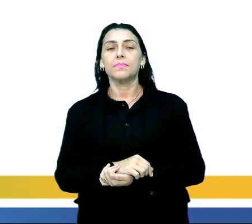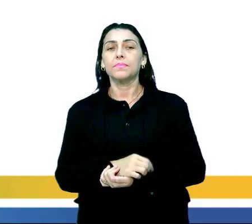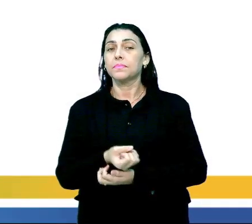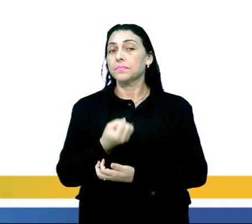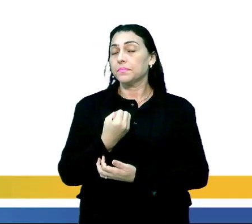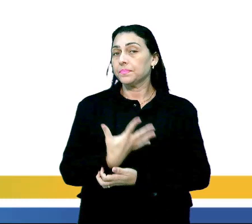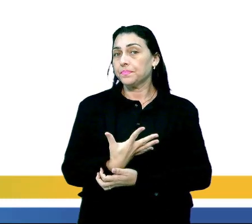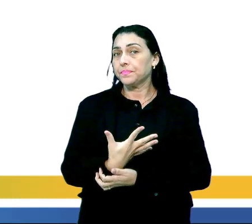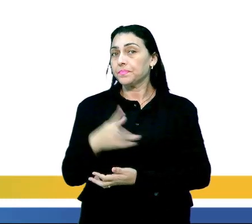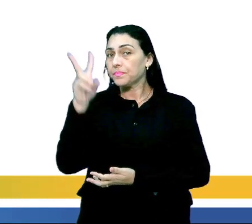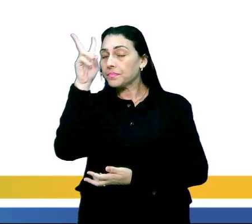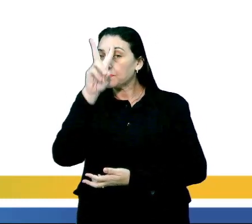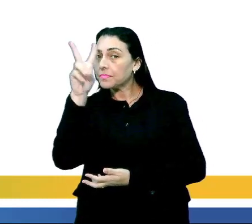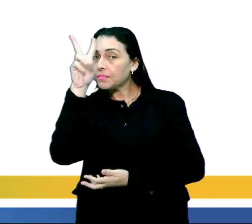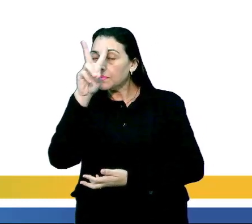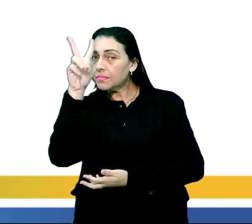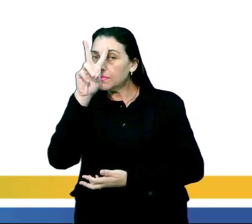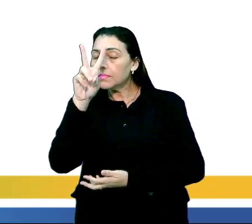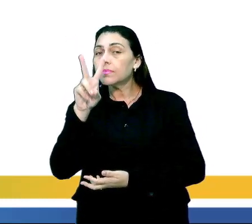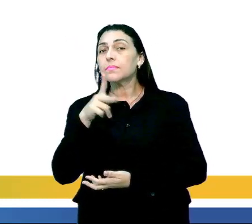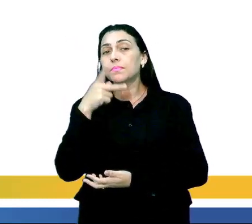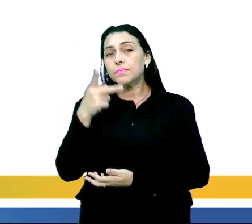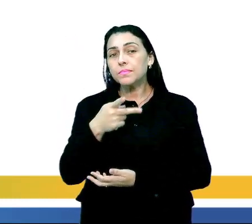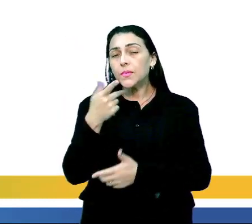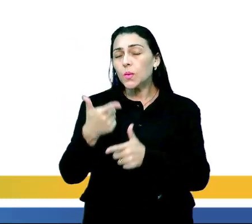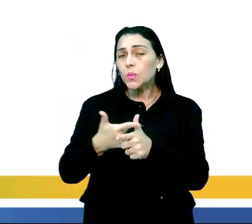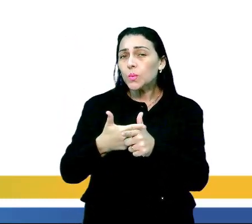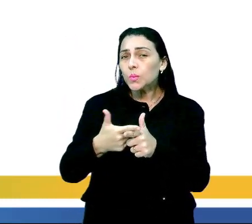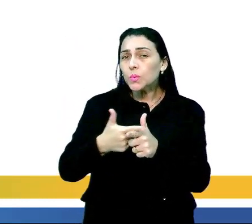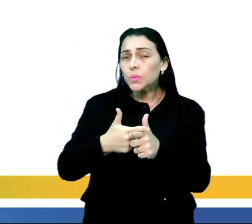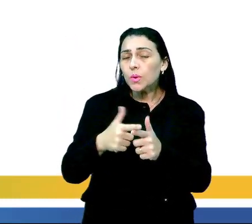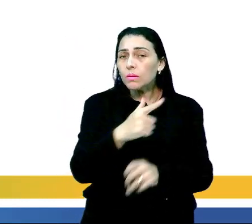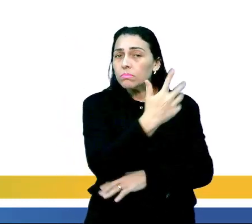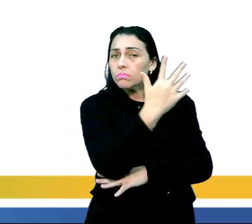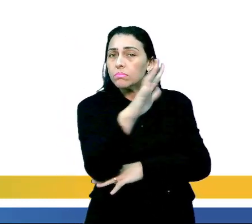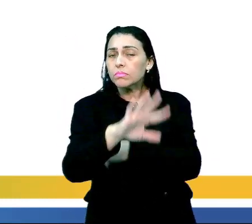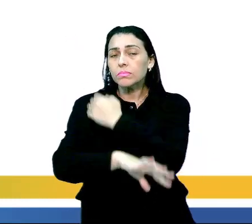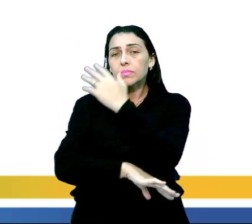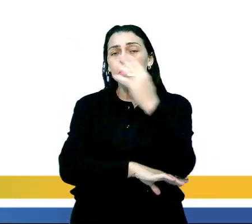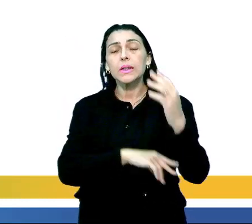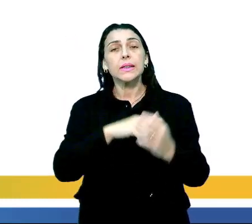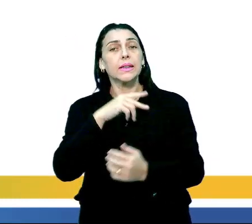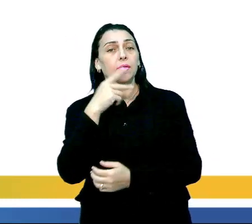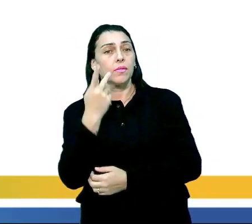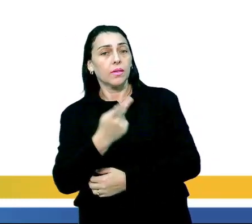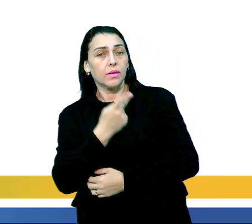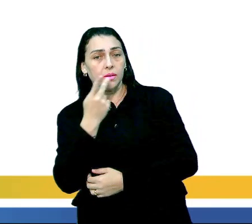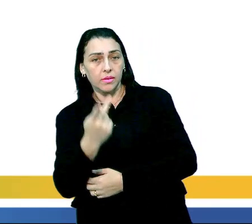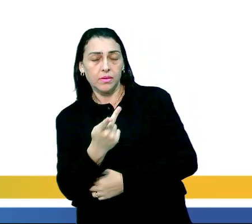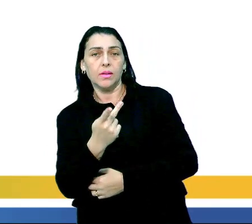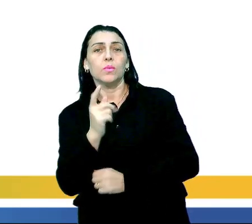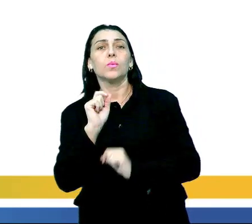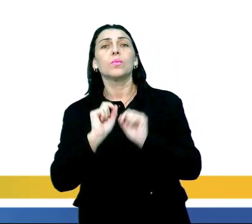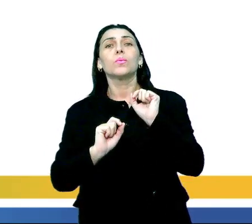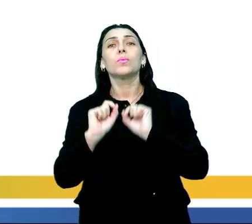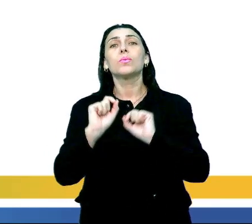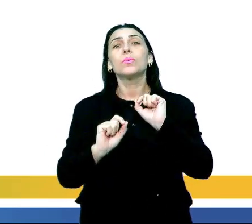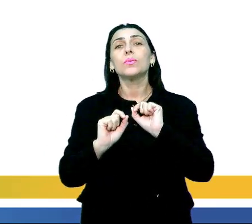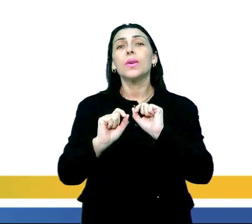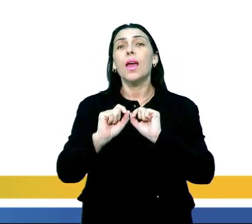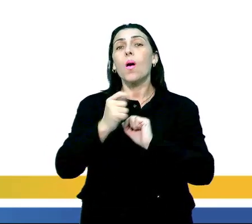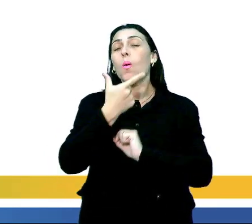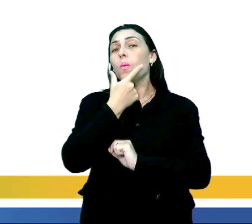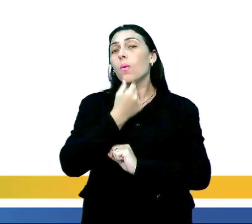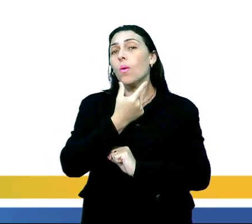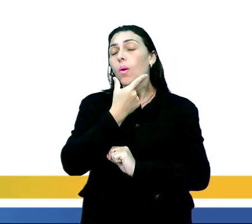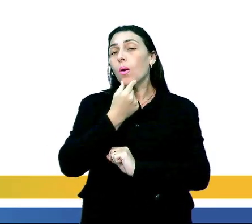Bom, só lembrando, quando a gente fala de problemas ambientais, a gente está falando relacionado à atividade humana,